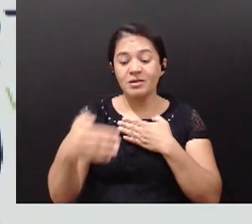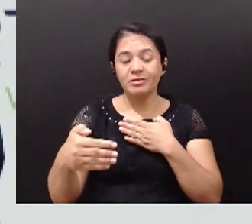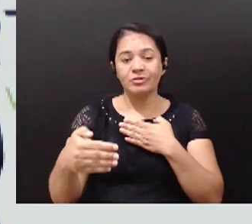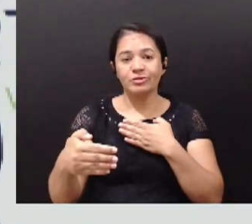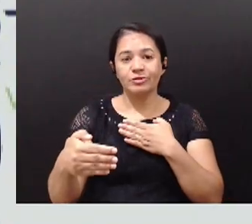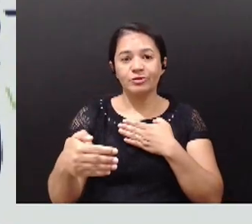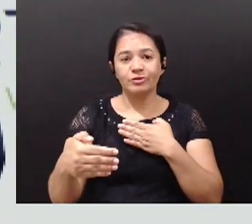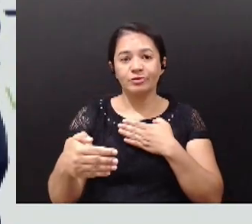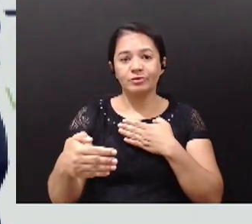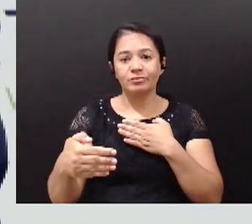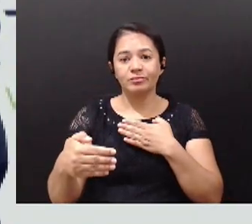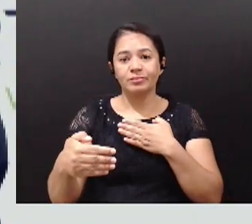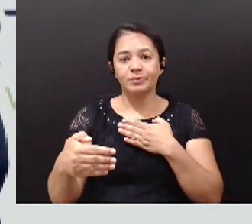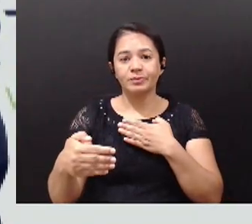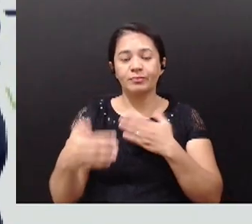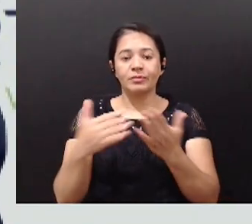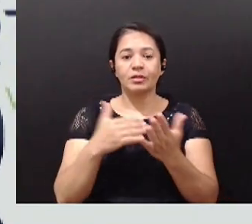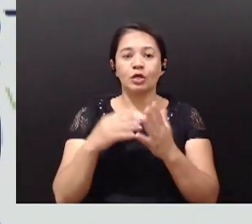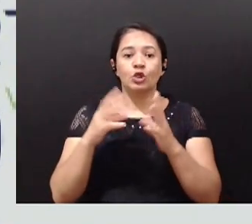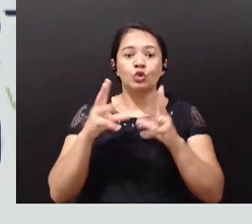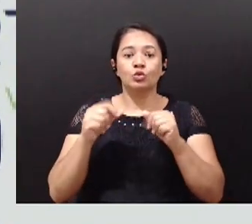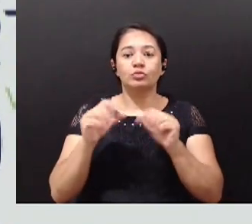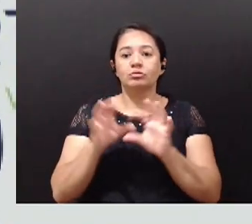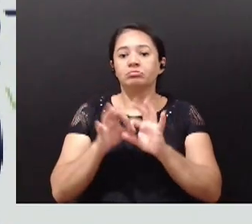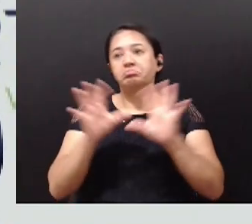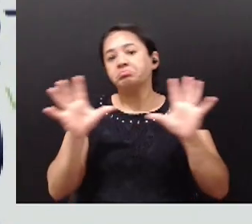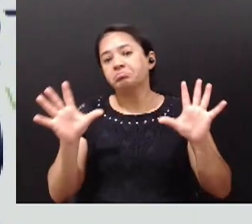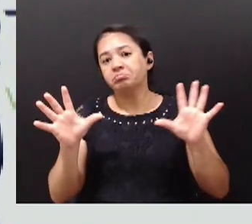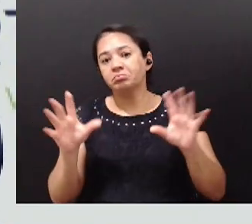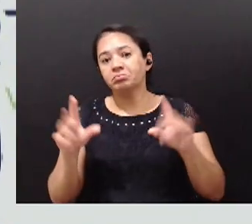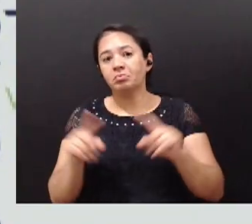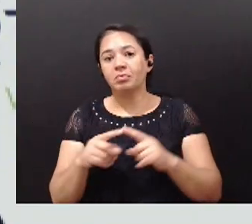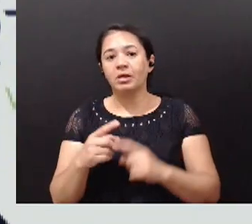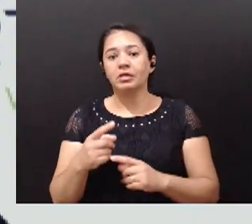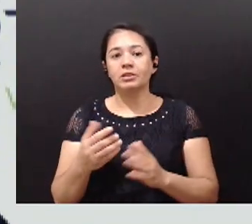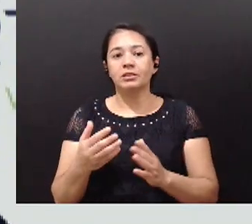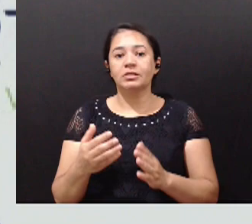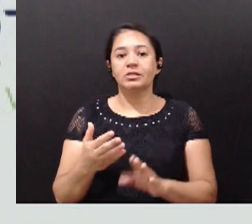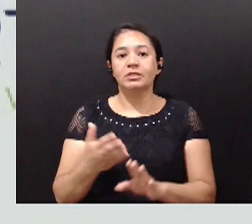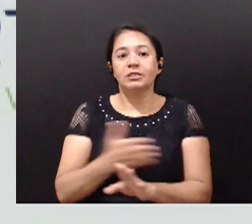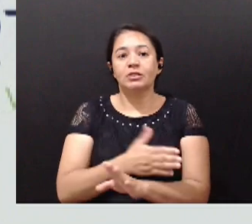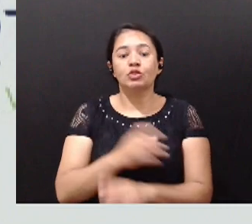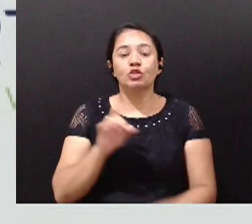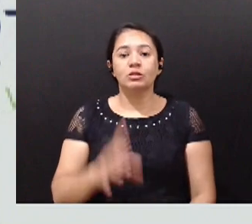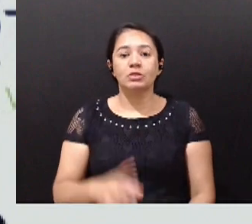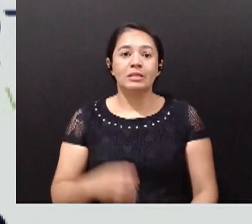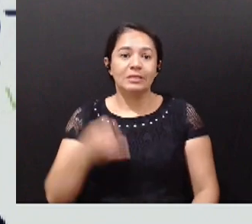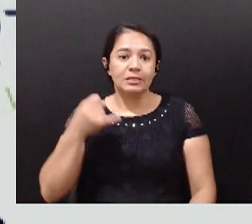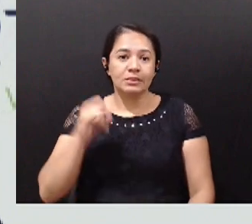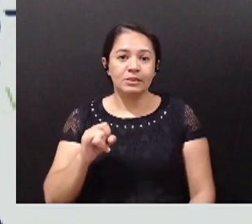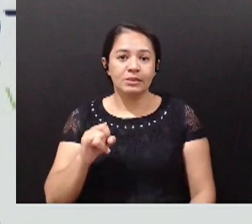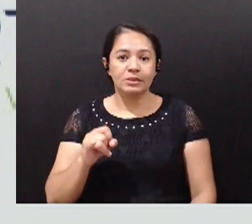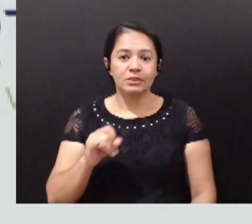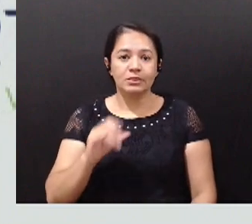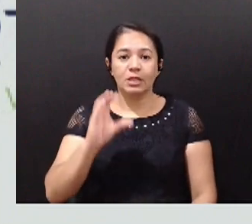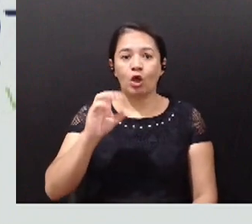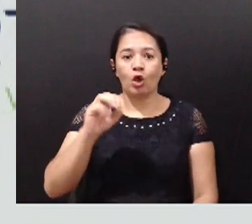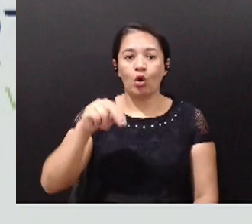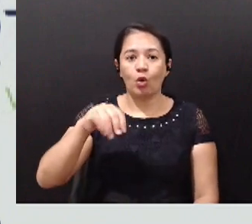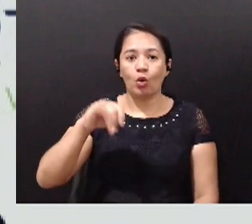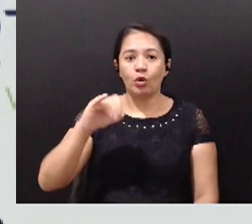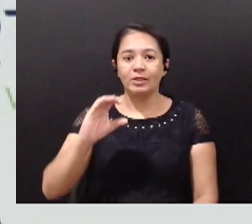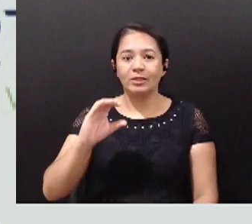tese, tudo é permitido. A única exceção passou a ser se a Conitec aprovou ou